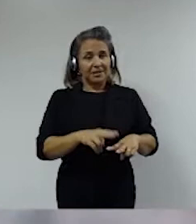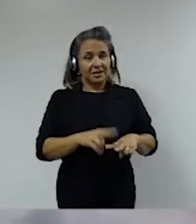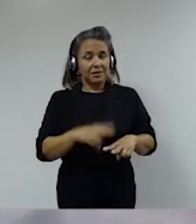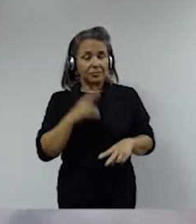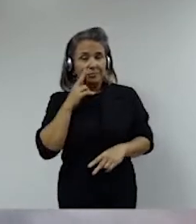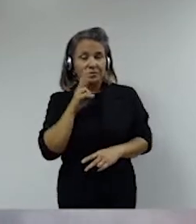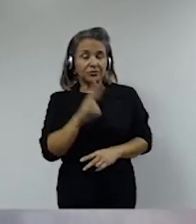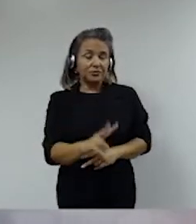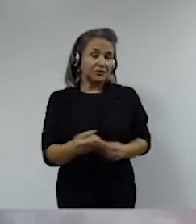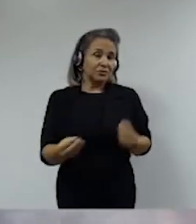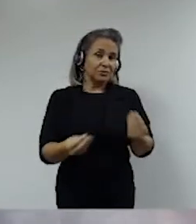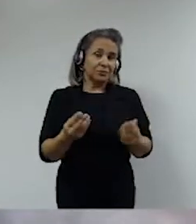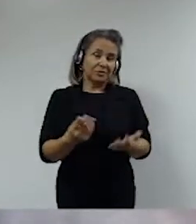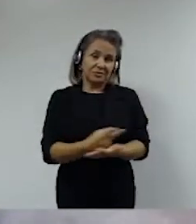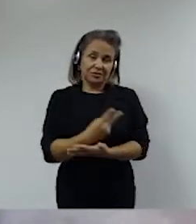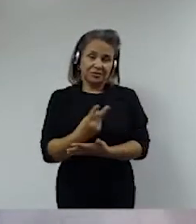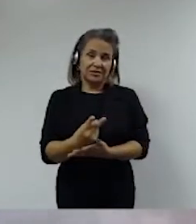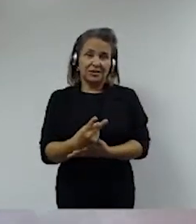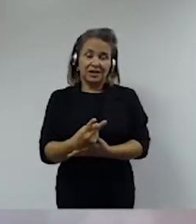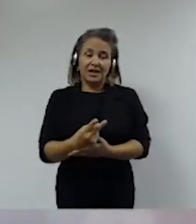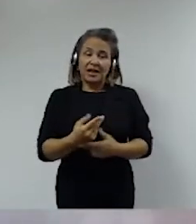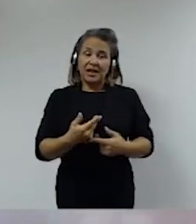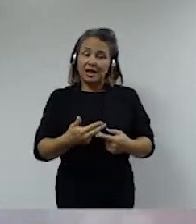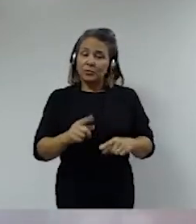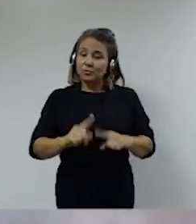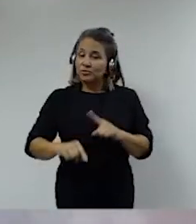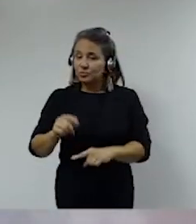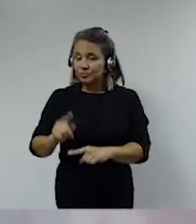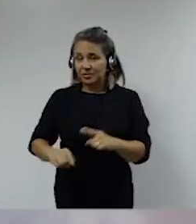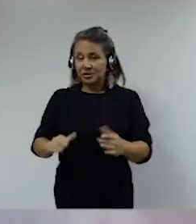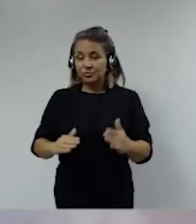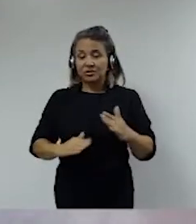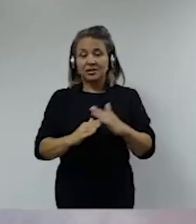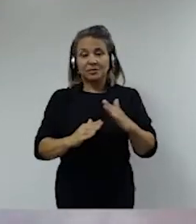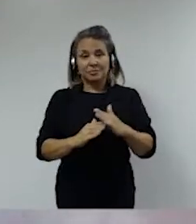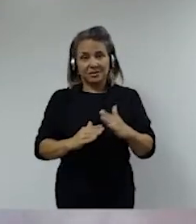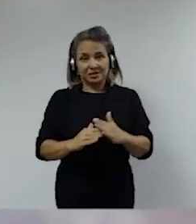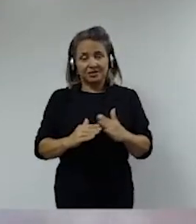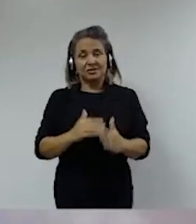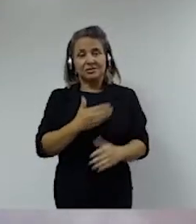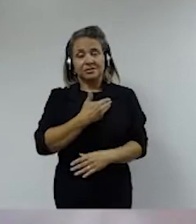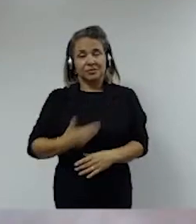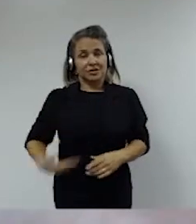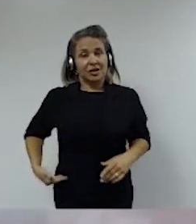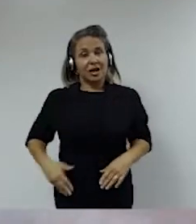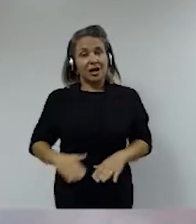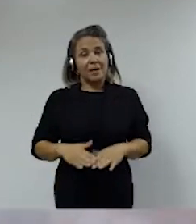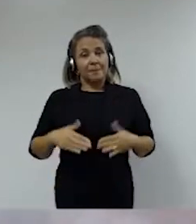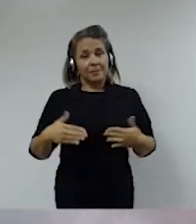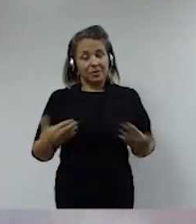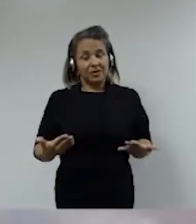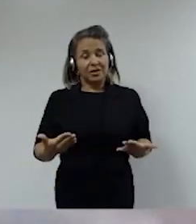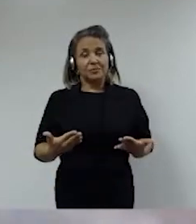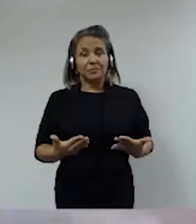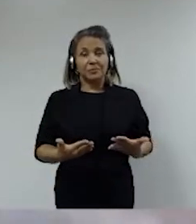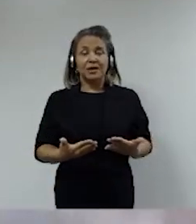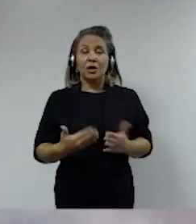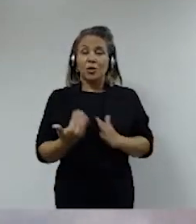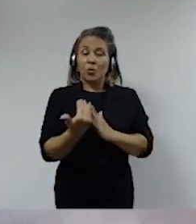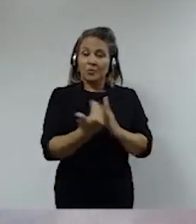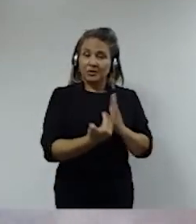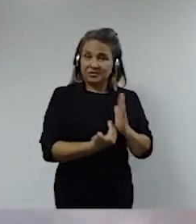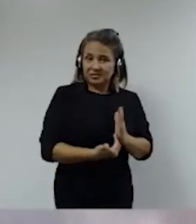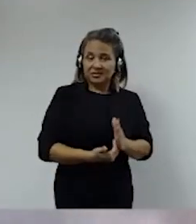vejo, ele é um instrumento limitador do poder punitivo do Estado. Embora a função do processo penal seja aplicar a lei